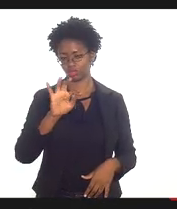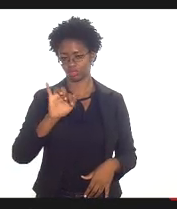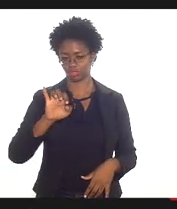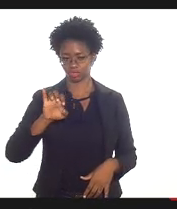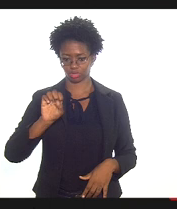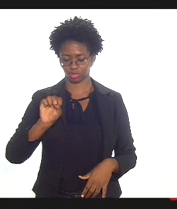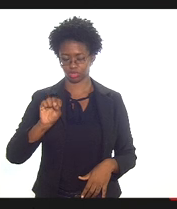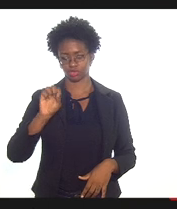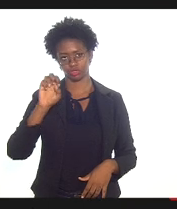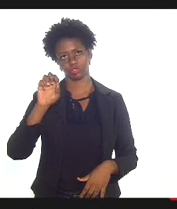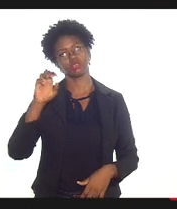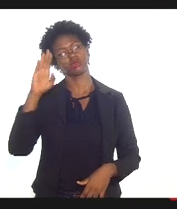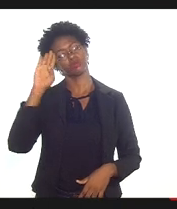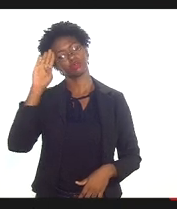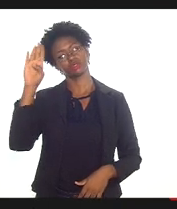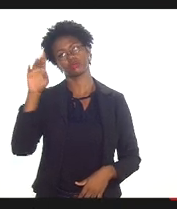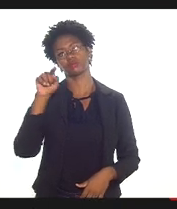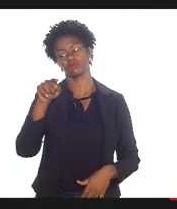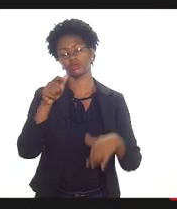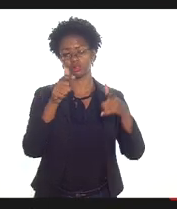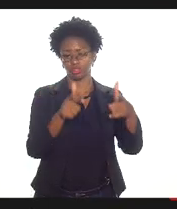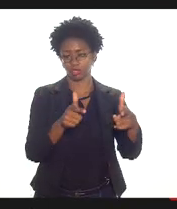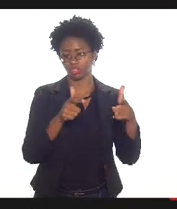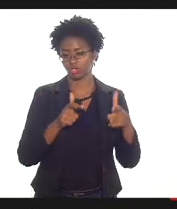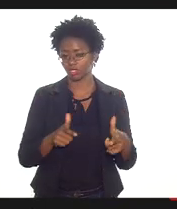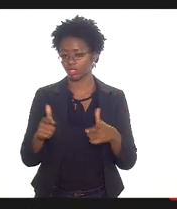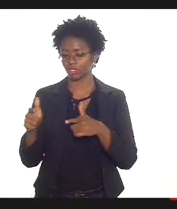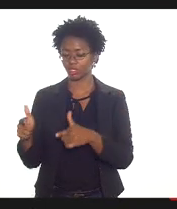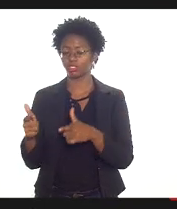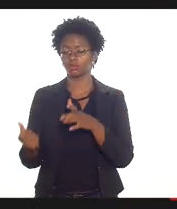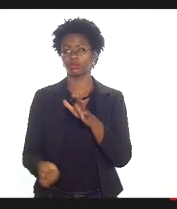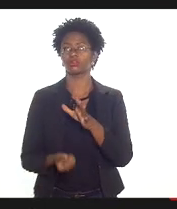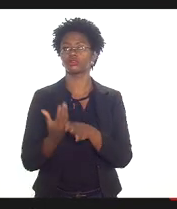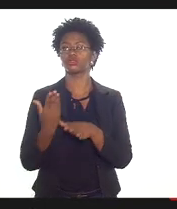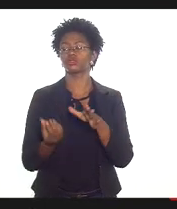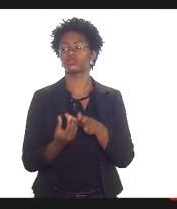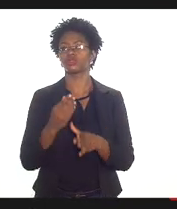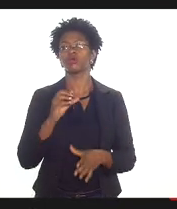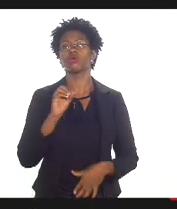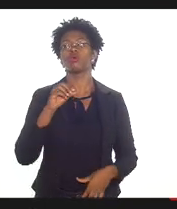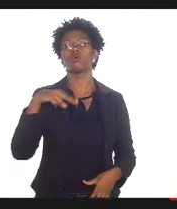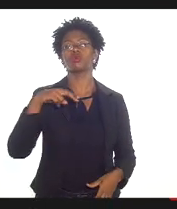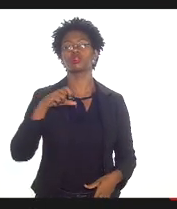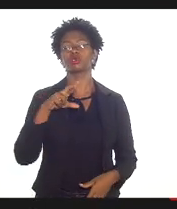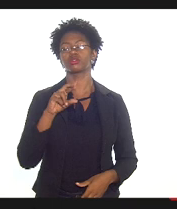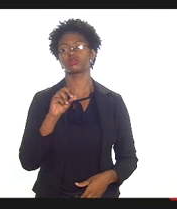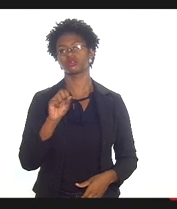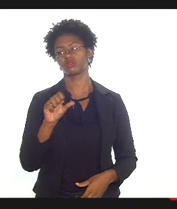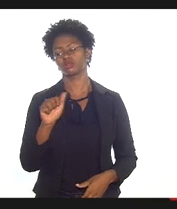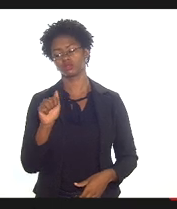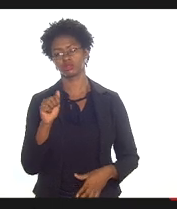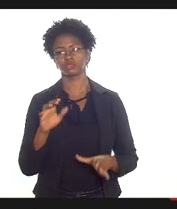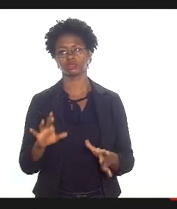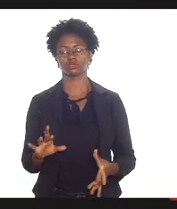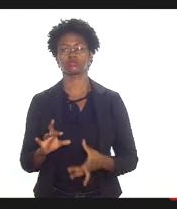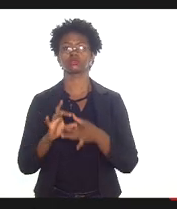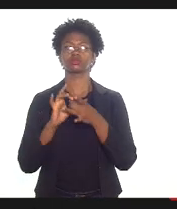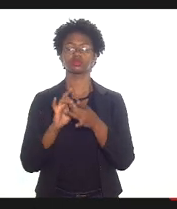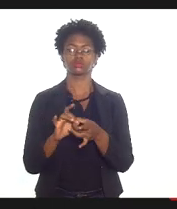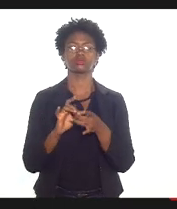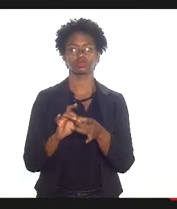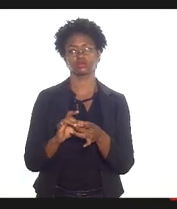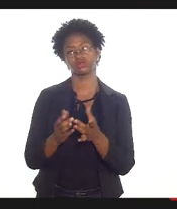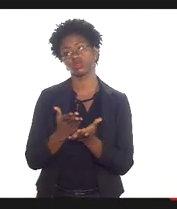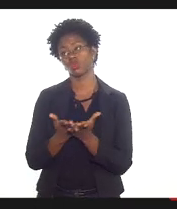principalmente aqueles campos que produzem da seção onerosa conjuntamente com seu